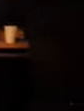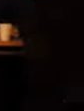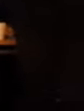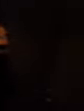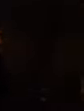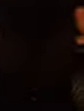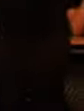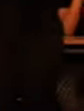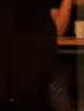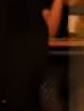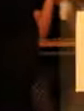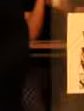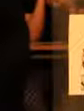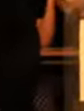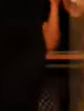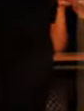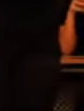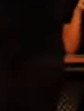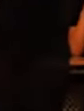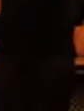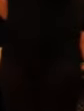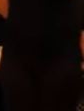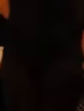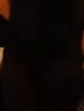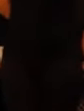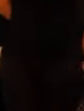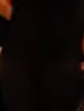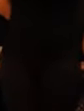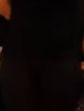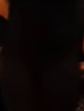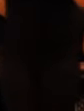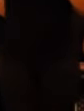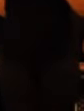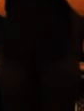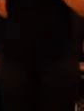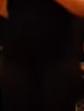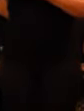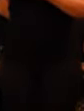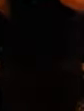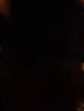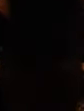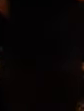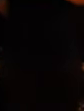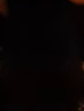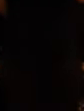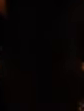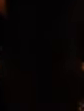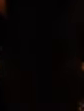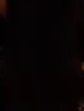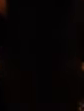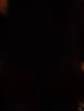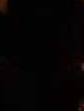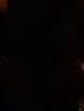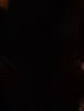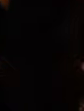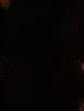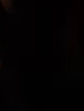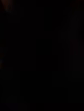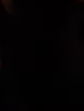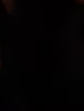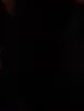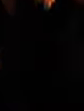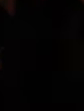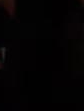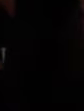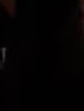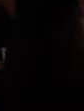partes, porque a leitura da Lei do Ordenamento do Uso do Solo é fundamental, ela é dividida em várias partes, ou seja, existe o